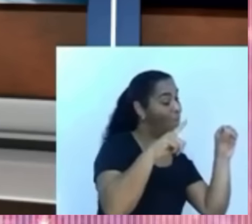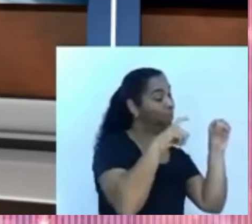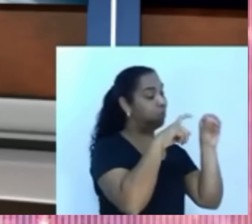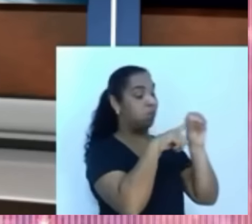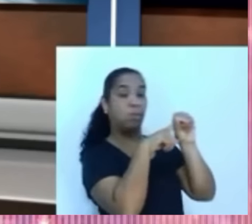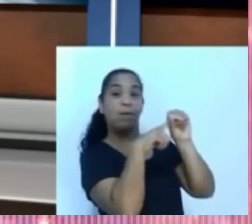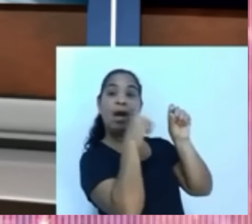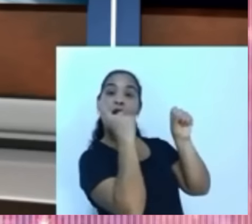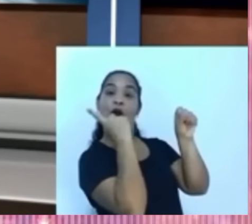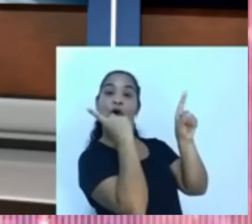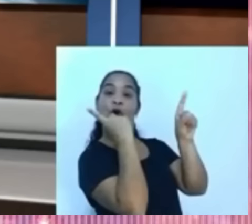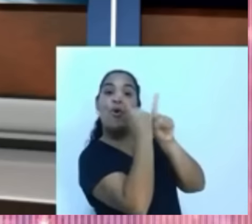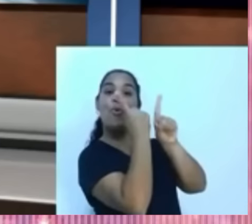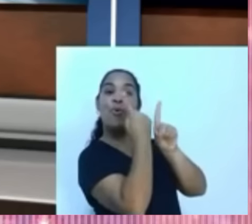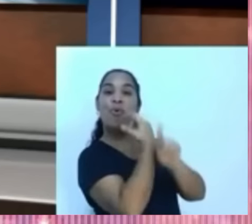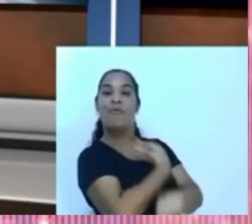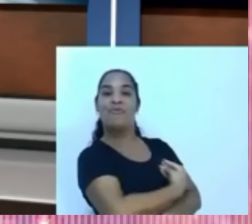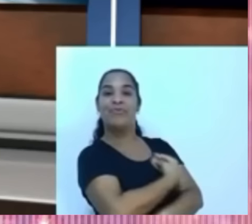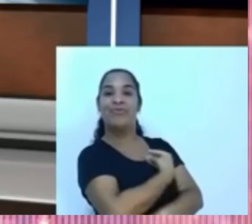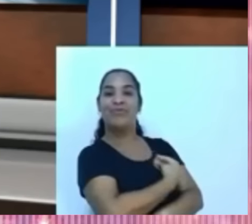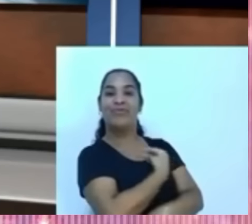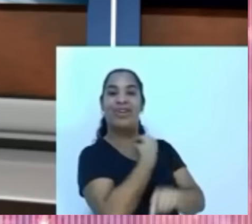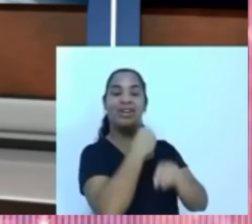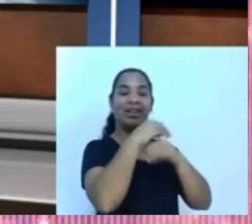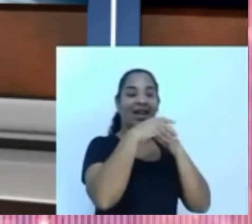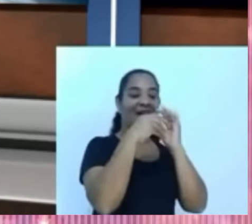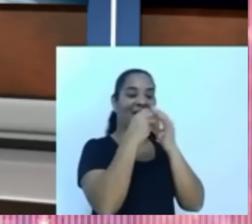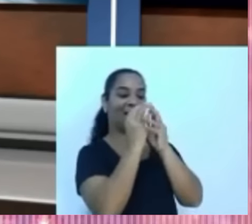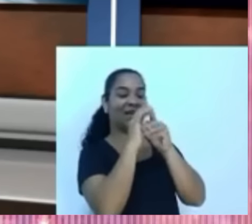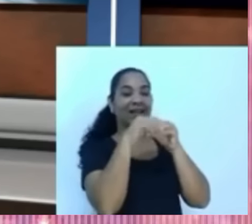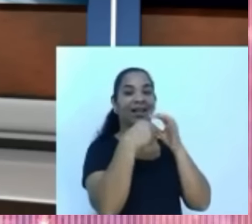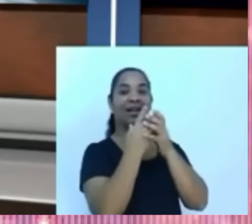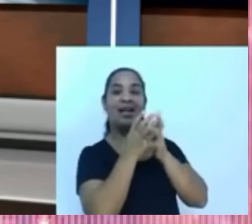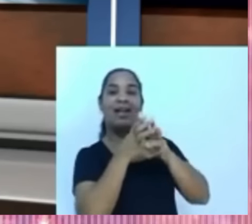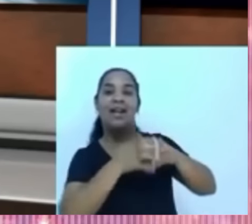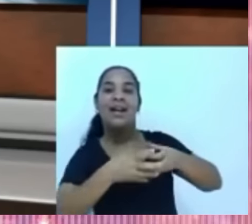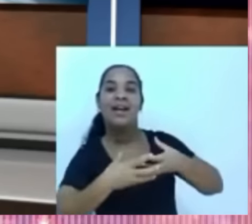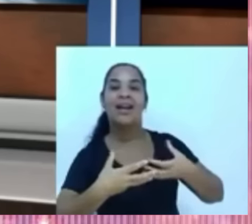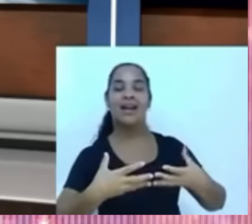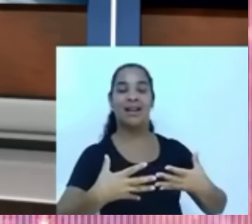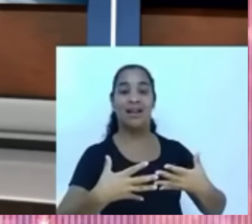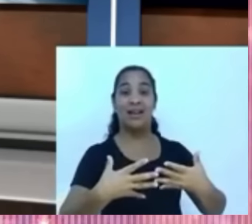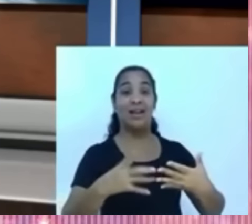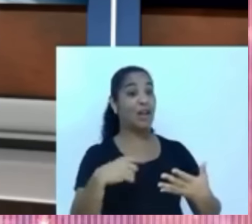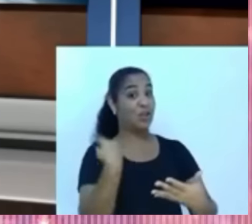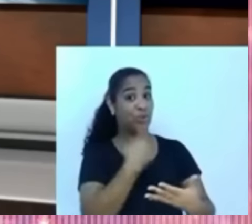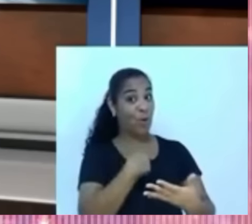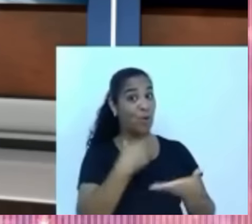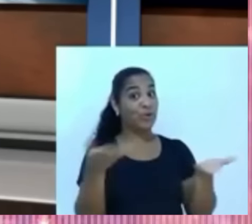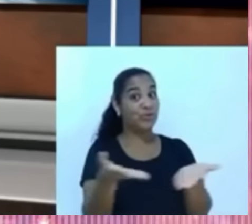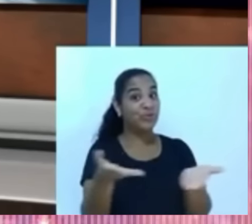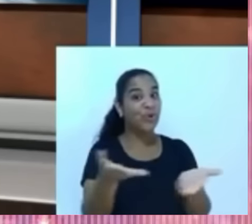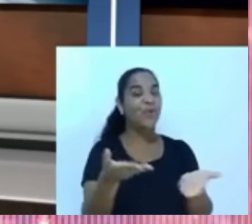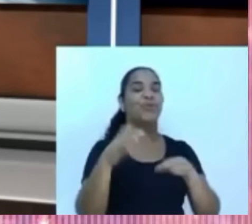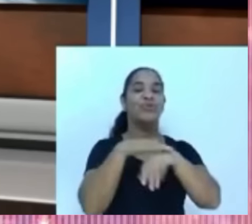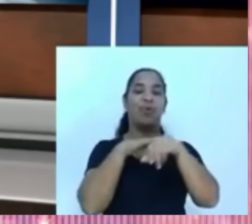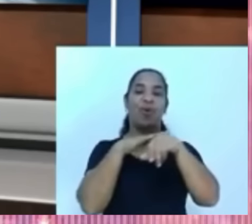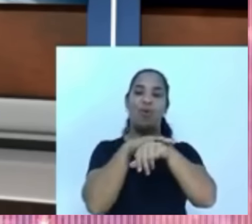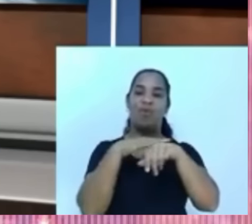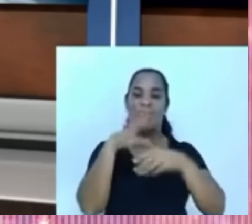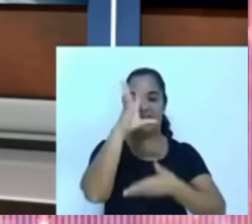ovo para a vida e a construção da humanidade então e nosso conversando sobre espiritismo Vamos